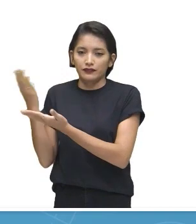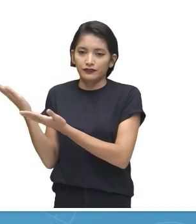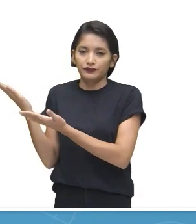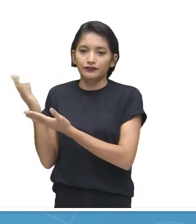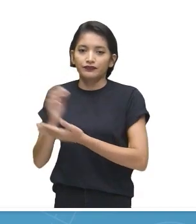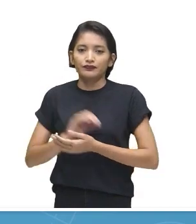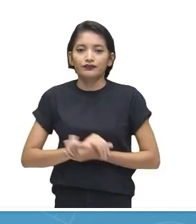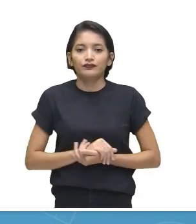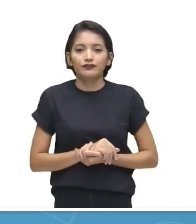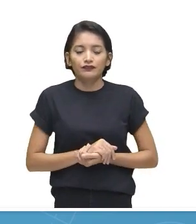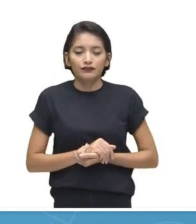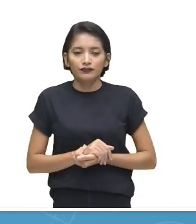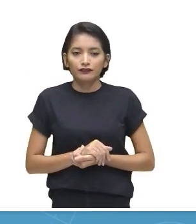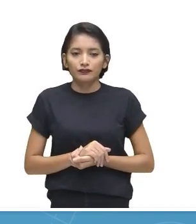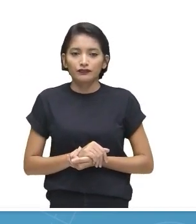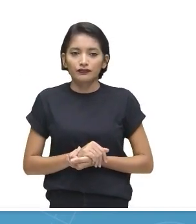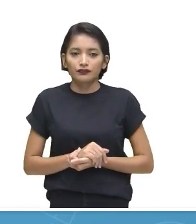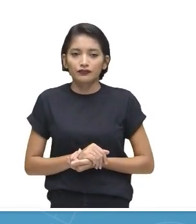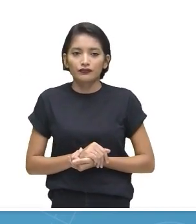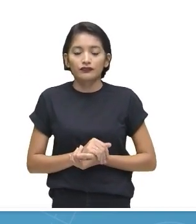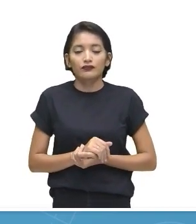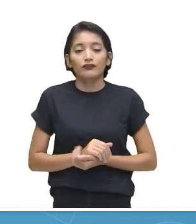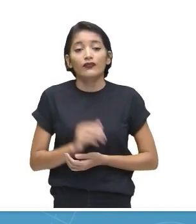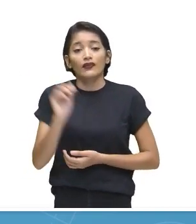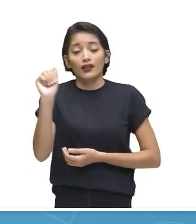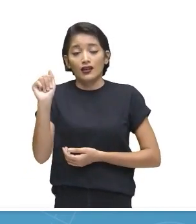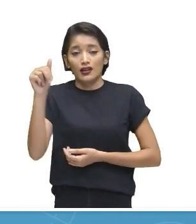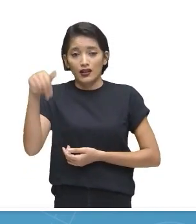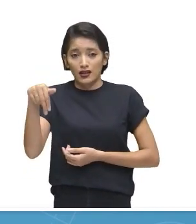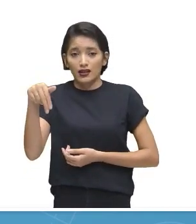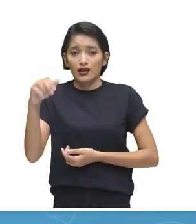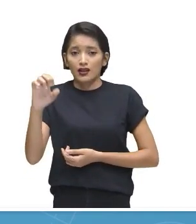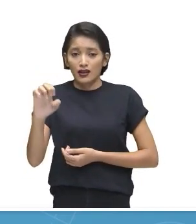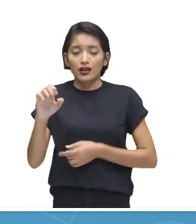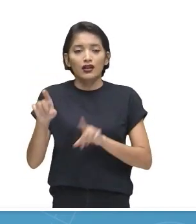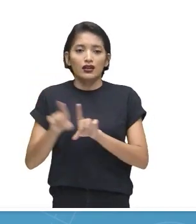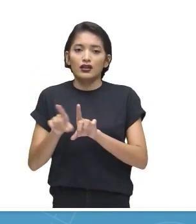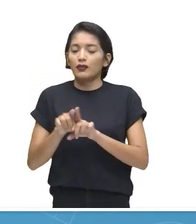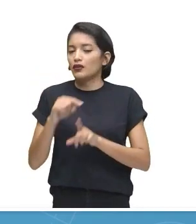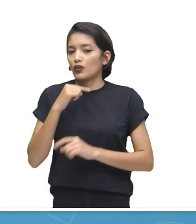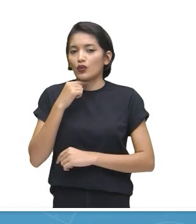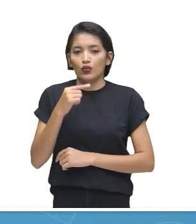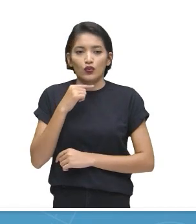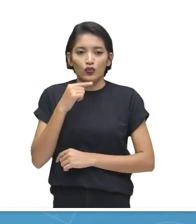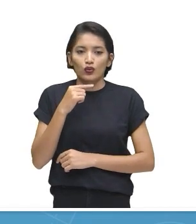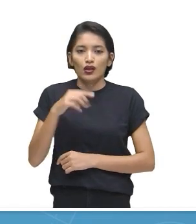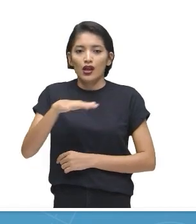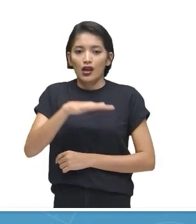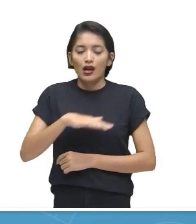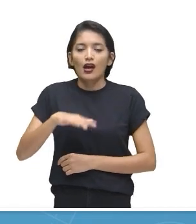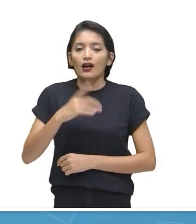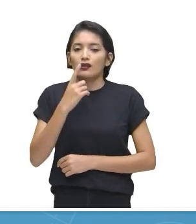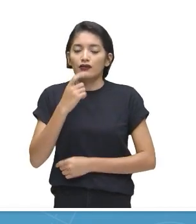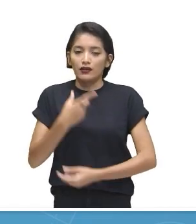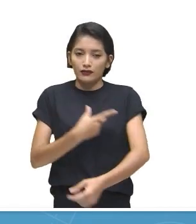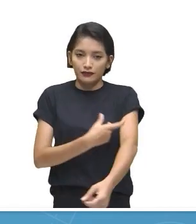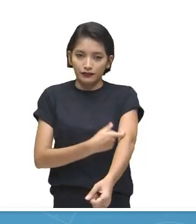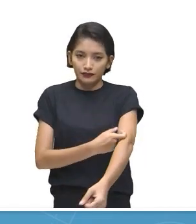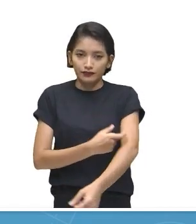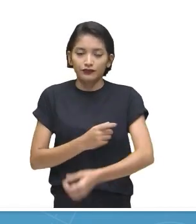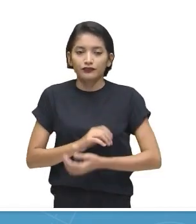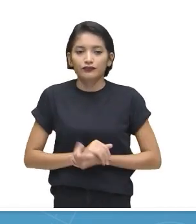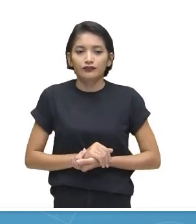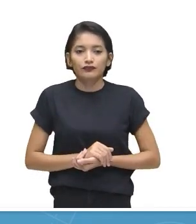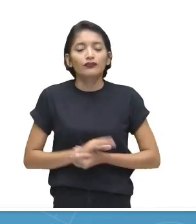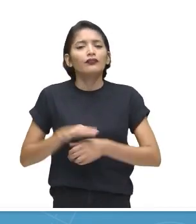Júnior. A Anne Caroline também respondeu pra gente que não atingiu o vaso sanguíneo, certo? Mais